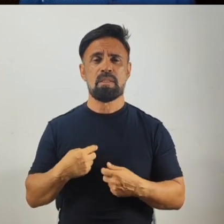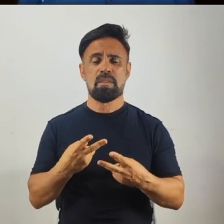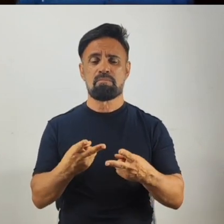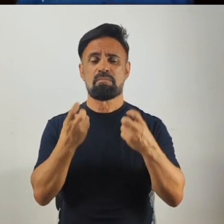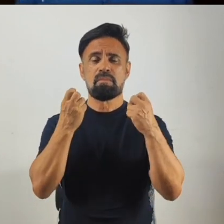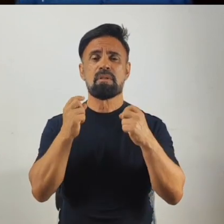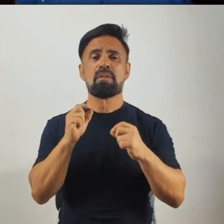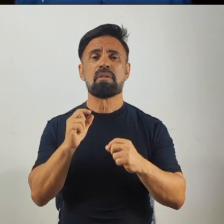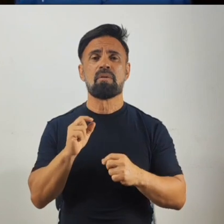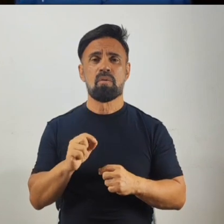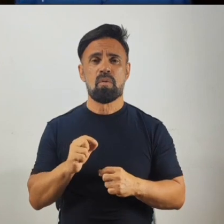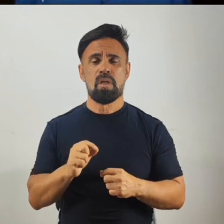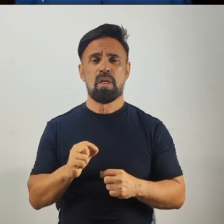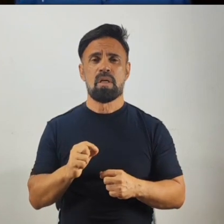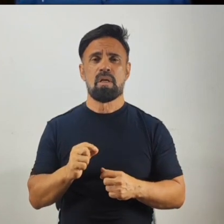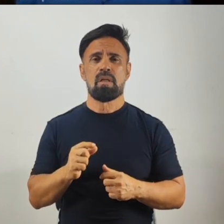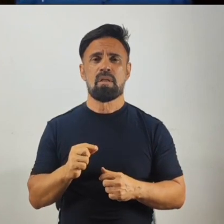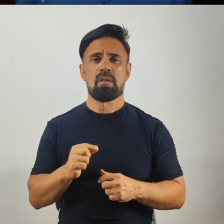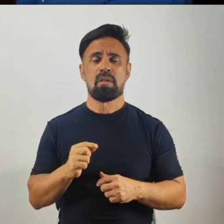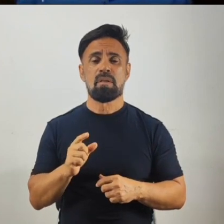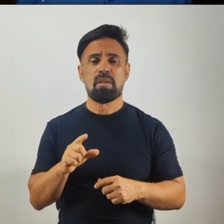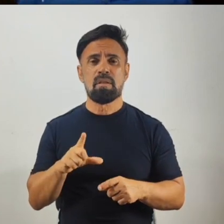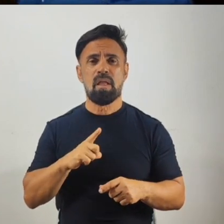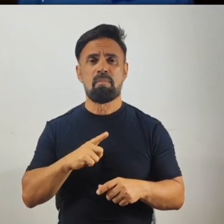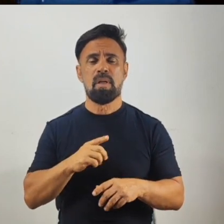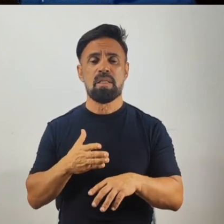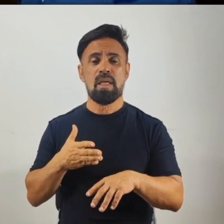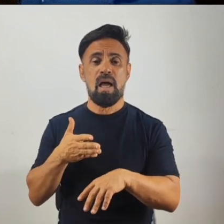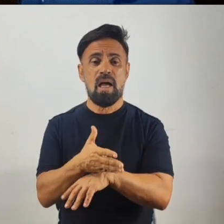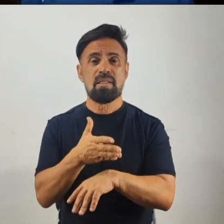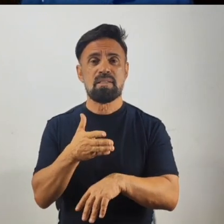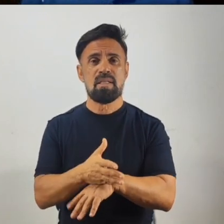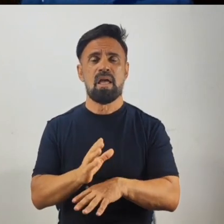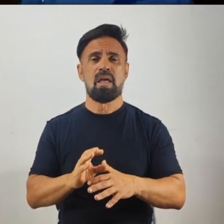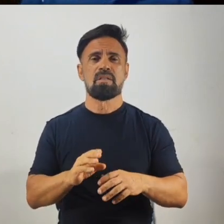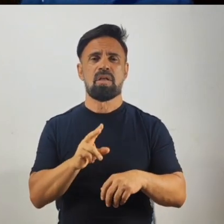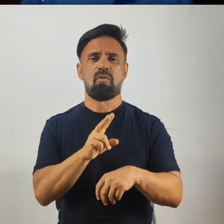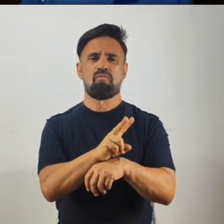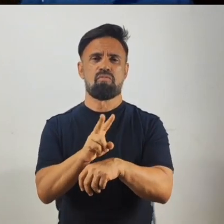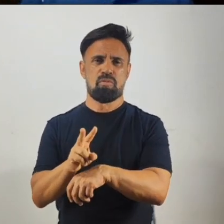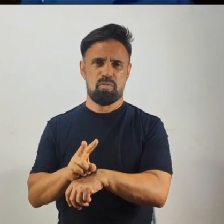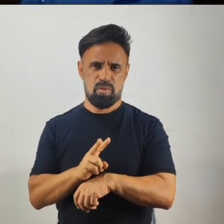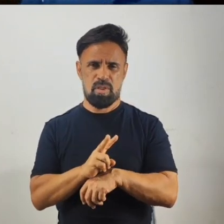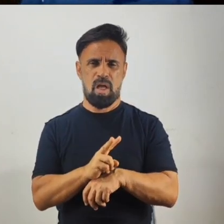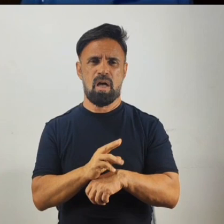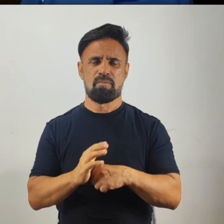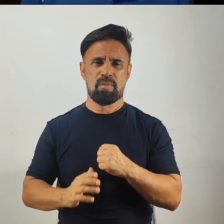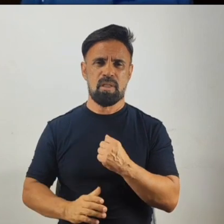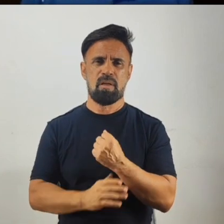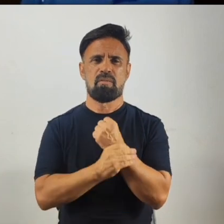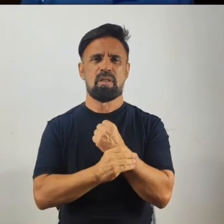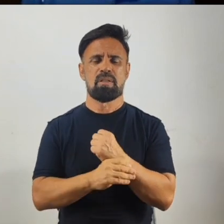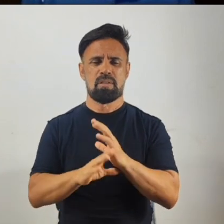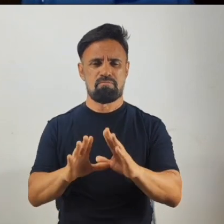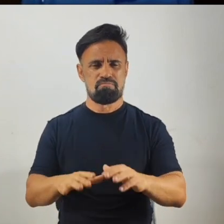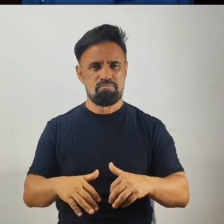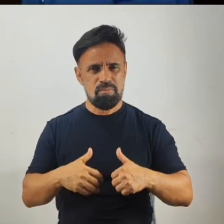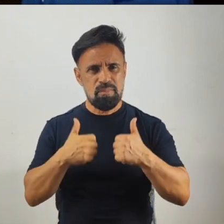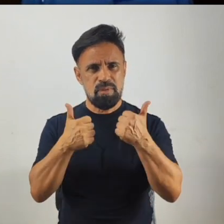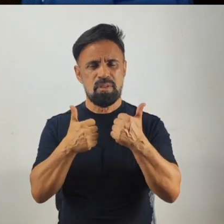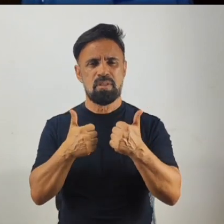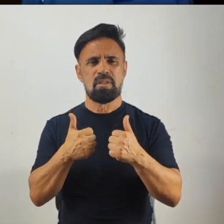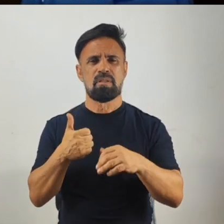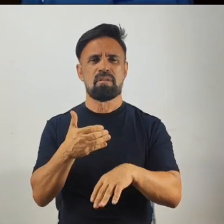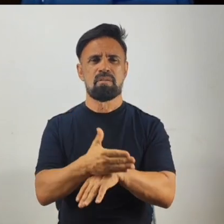O que precisa também ser observado é as boas práticas para acesso ao cuidado. Com foco em garantir